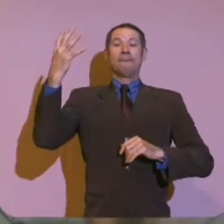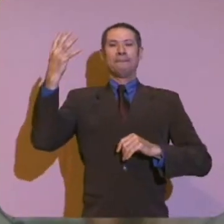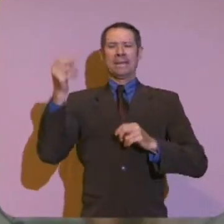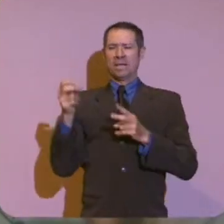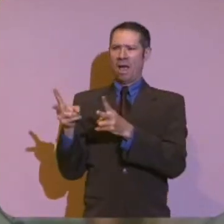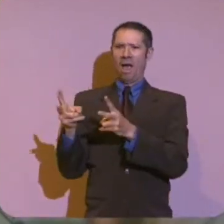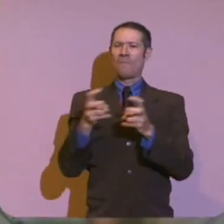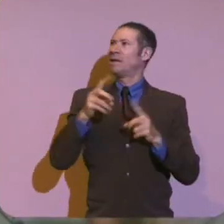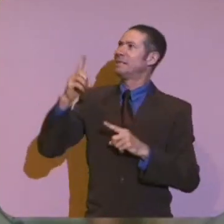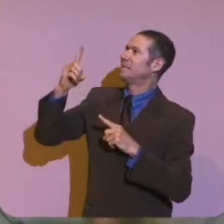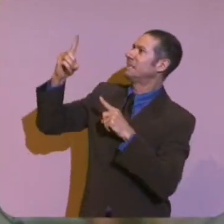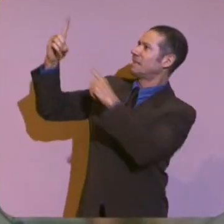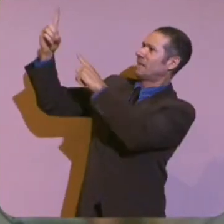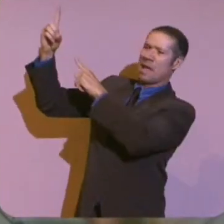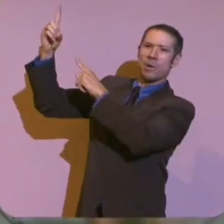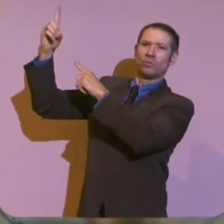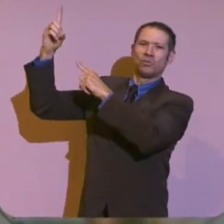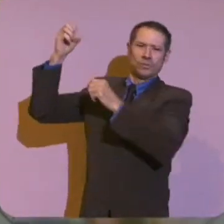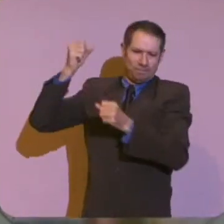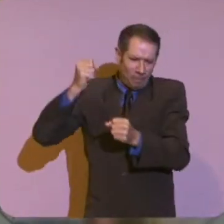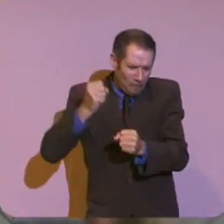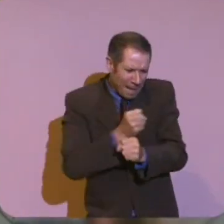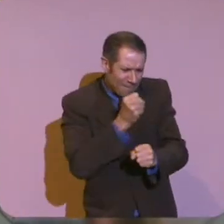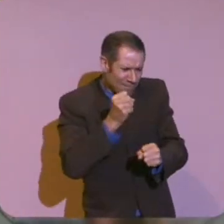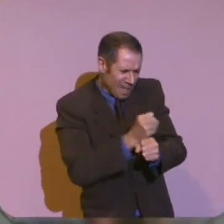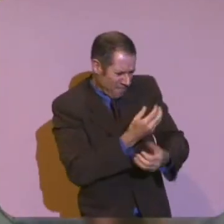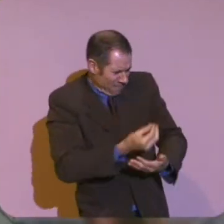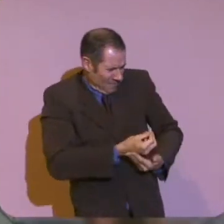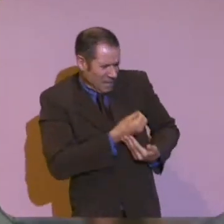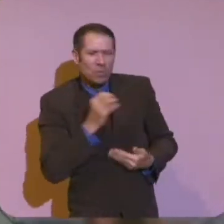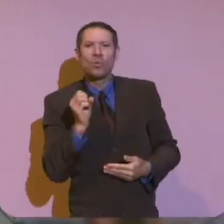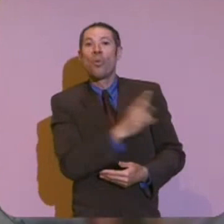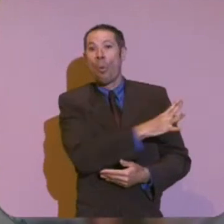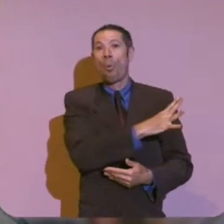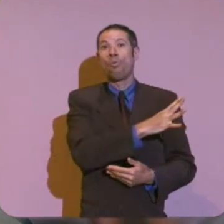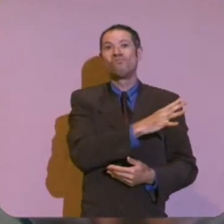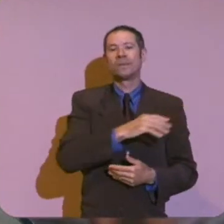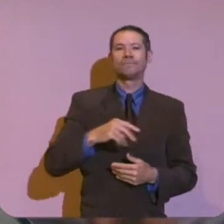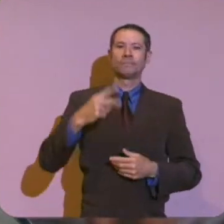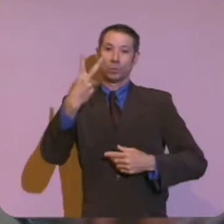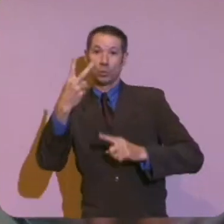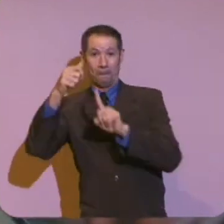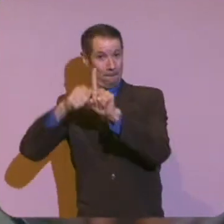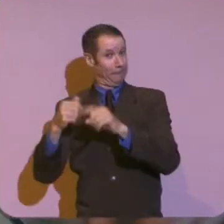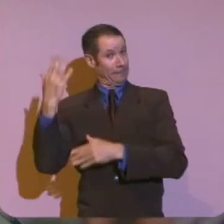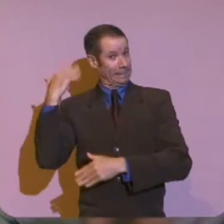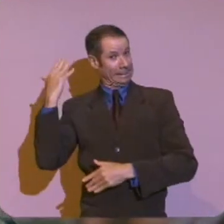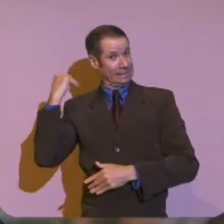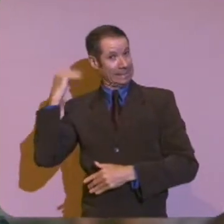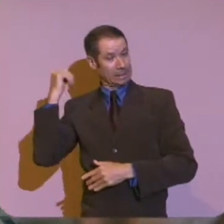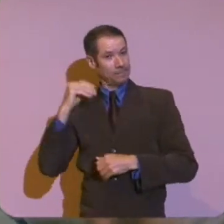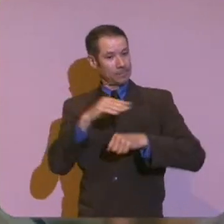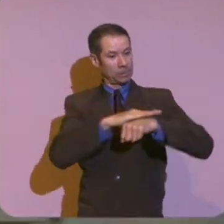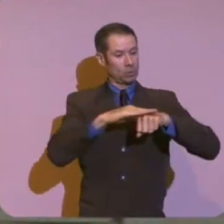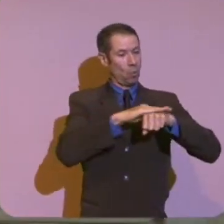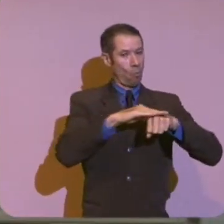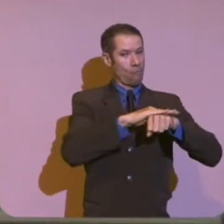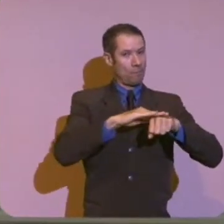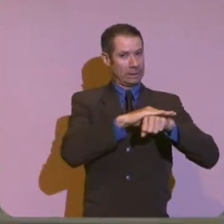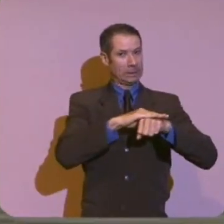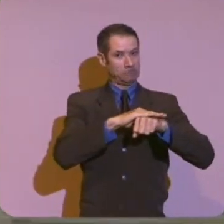vê Deus reconstruindo. A questão de 2 meses atrás, eu conversei